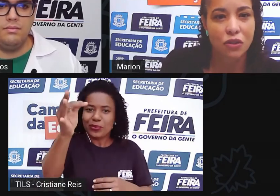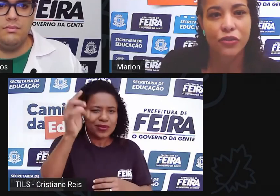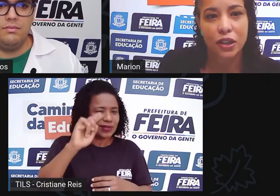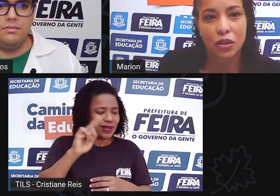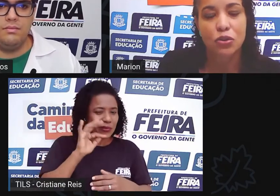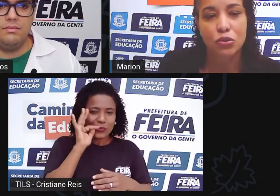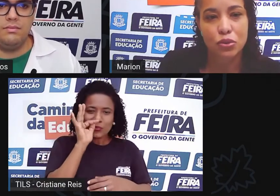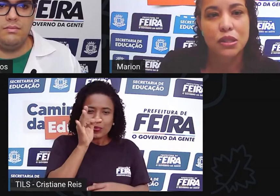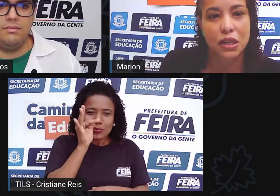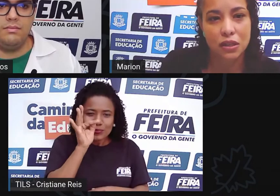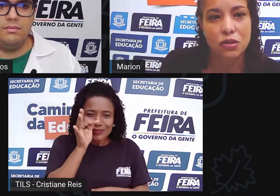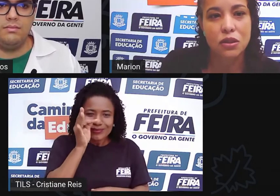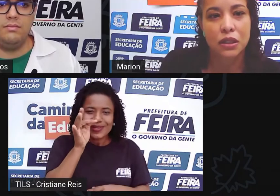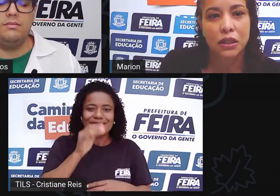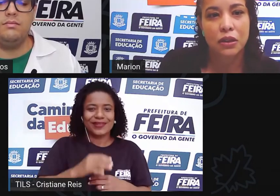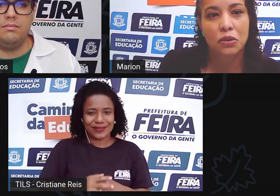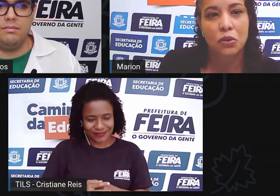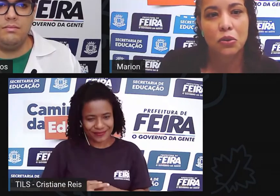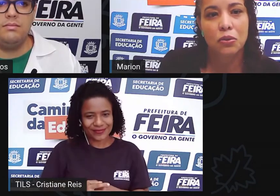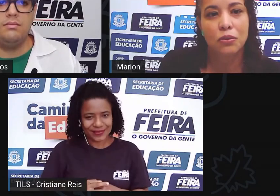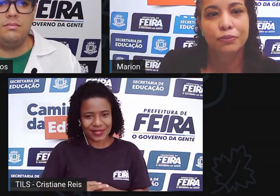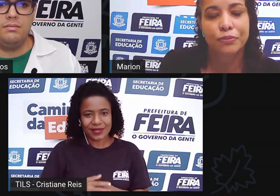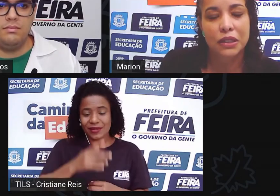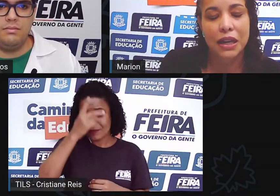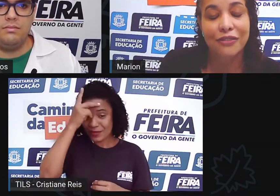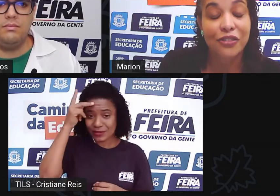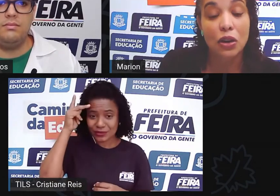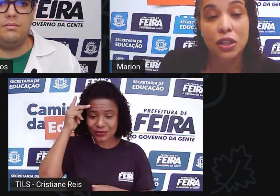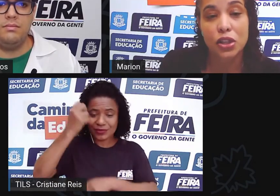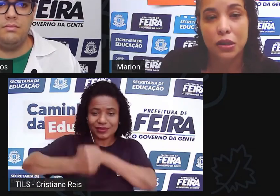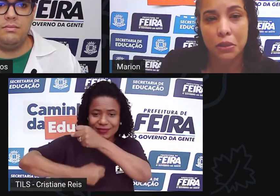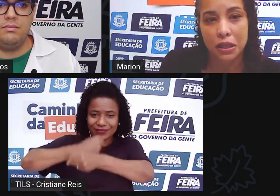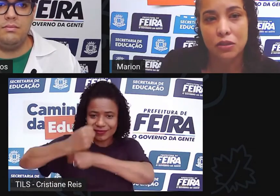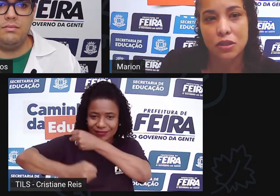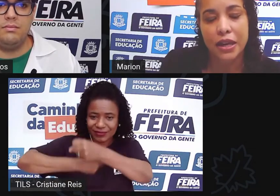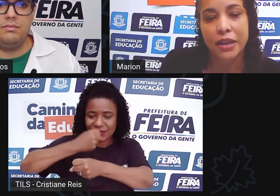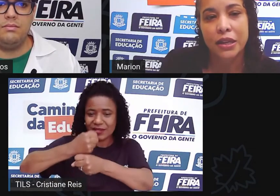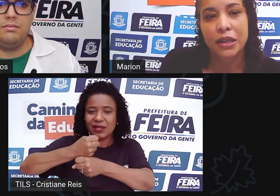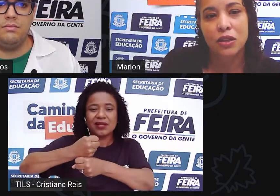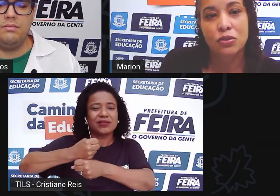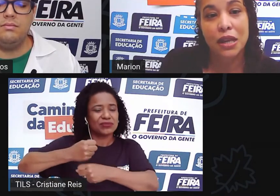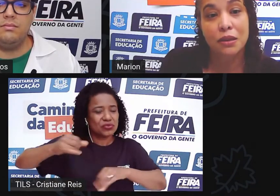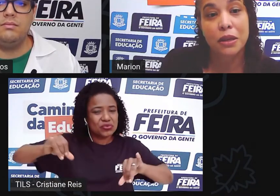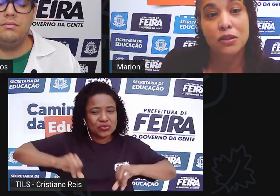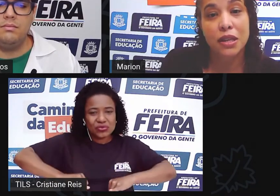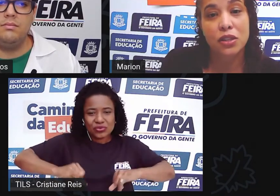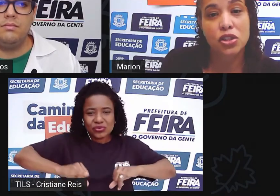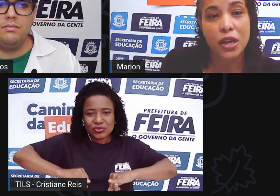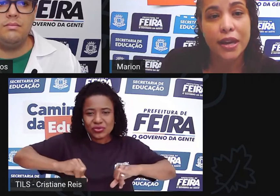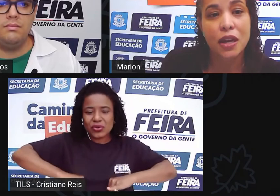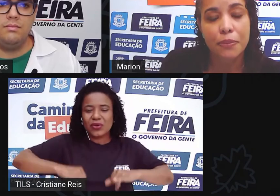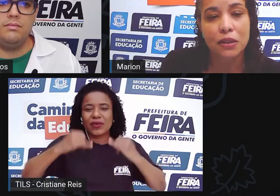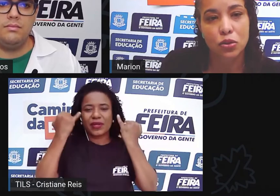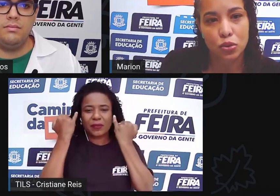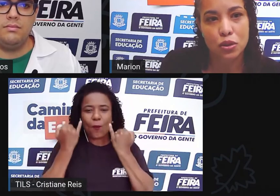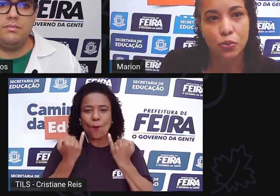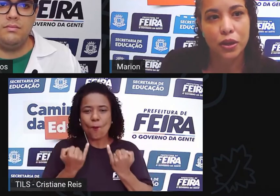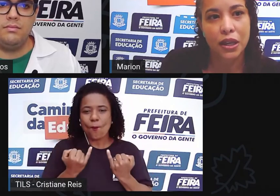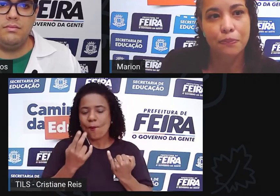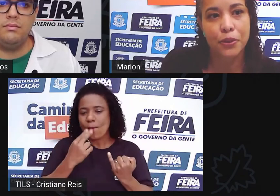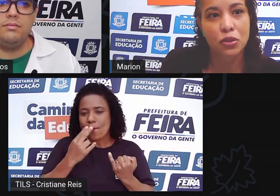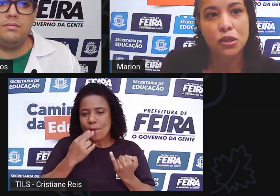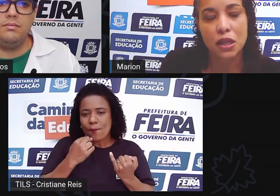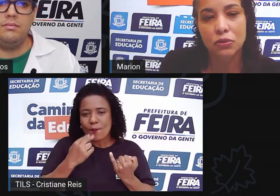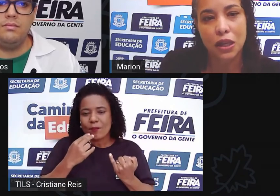vem sofrendo ao longo dos anos com a falta de alimentos, né? Que os alimentos eles cheguem para todos,